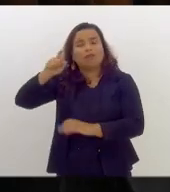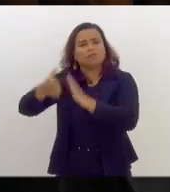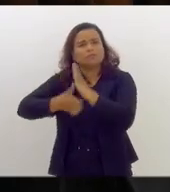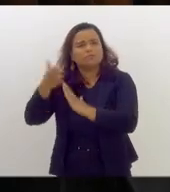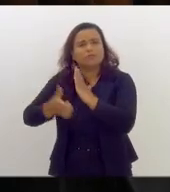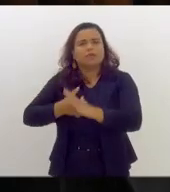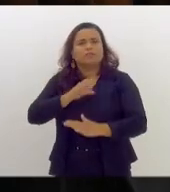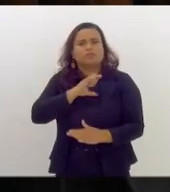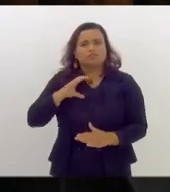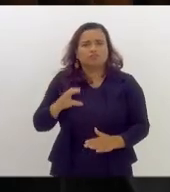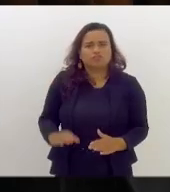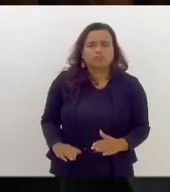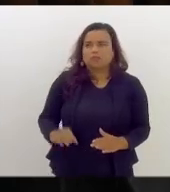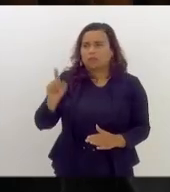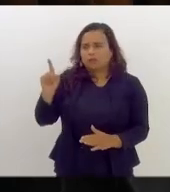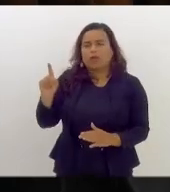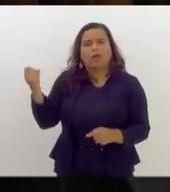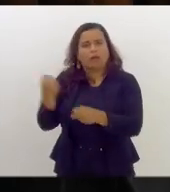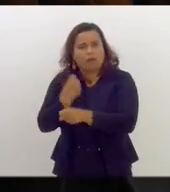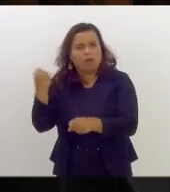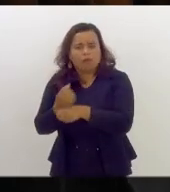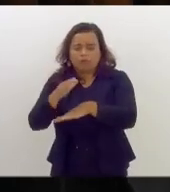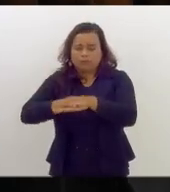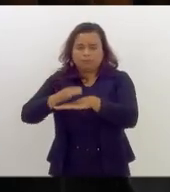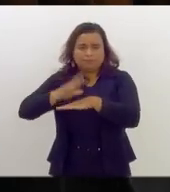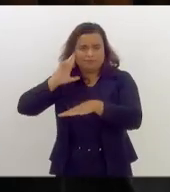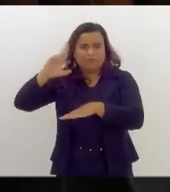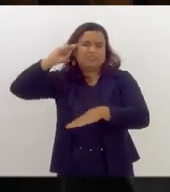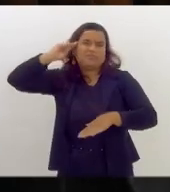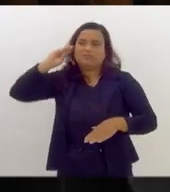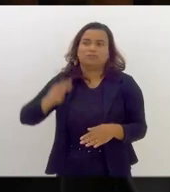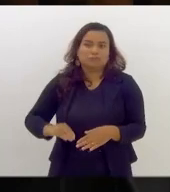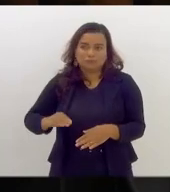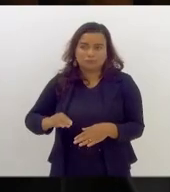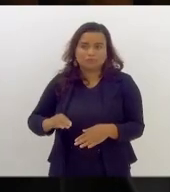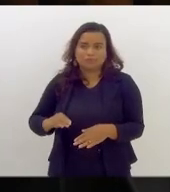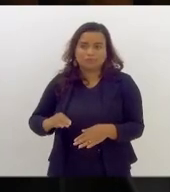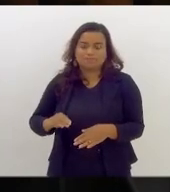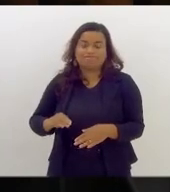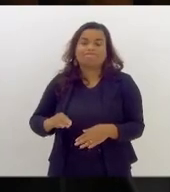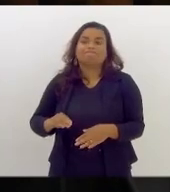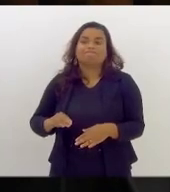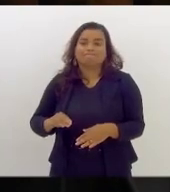fazendo a obra desistiu da mesma